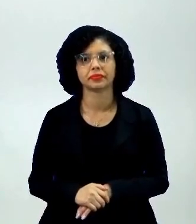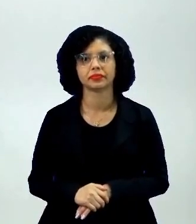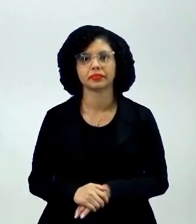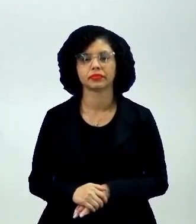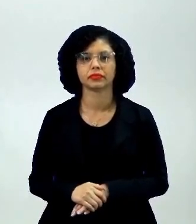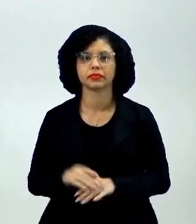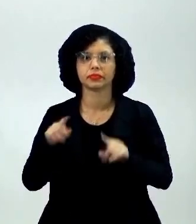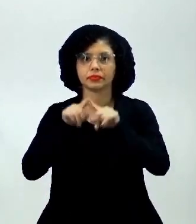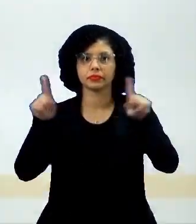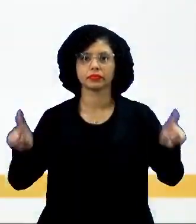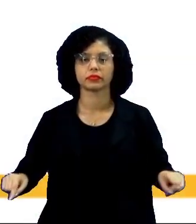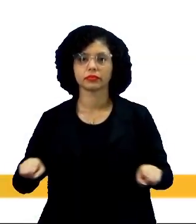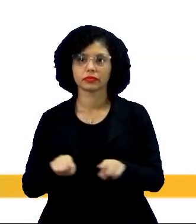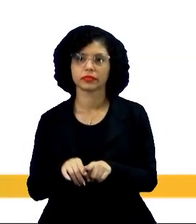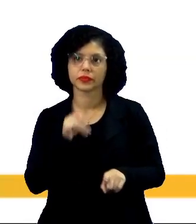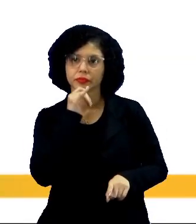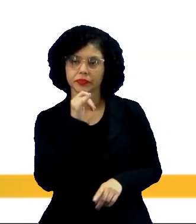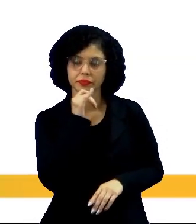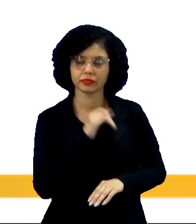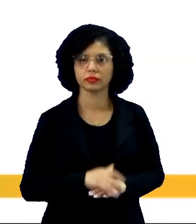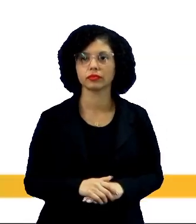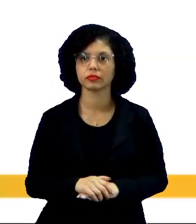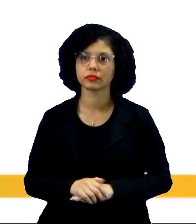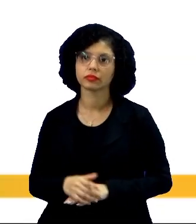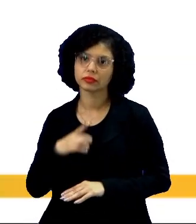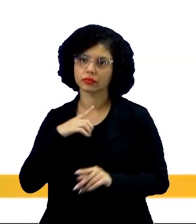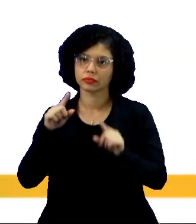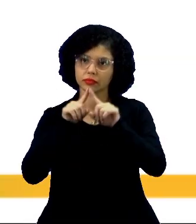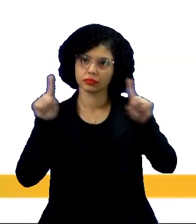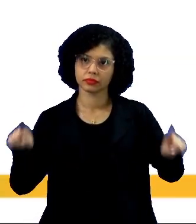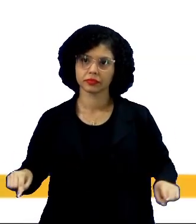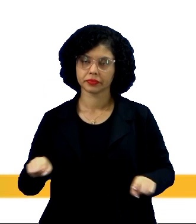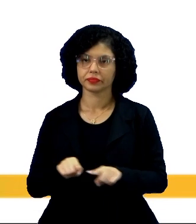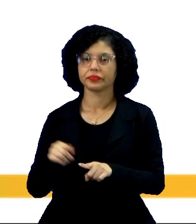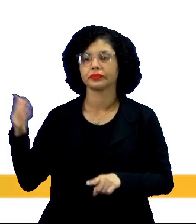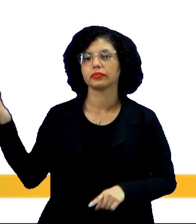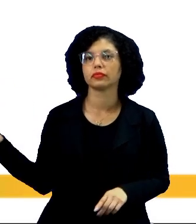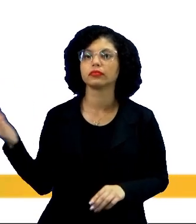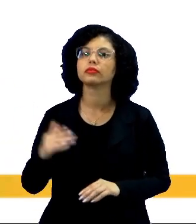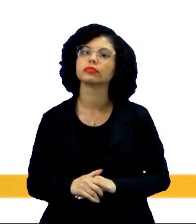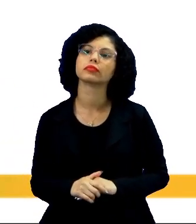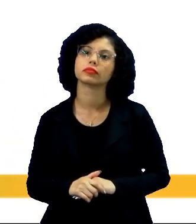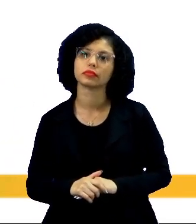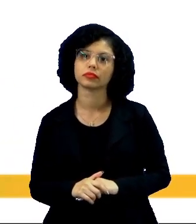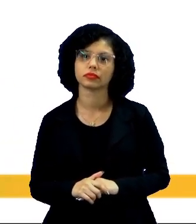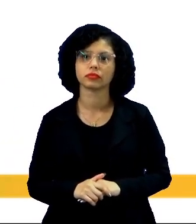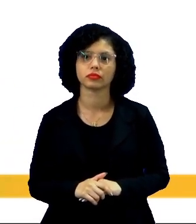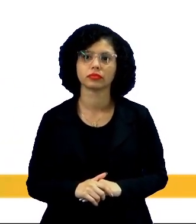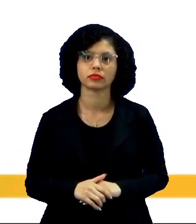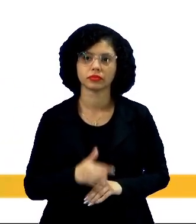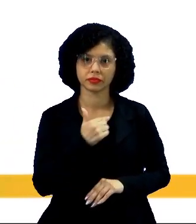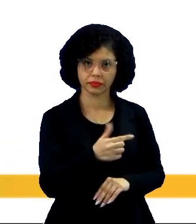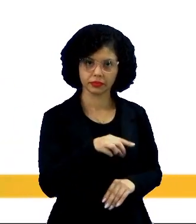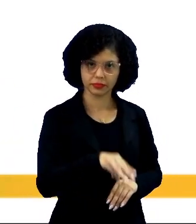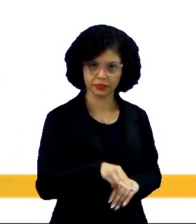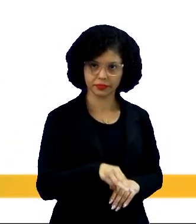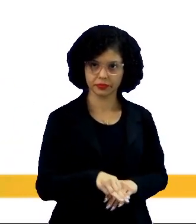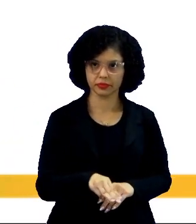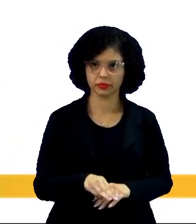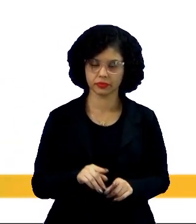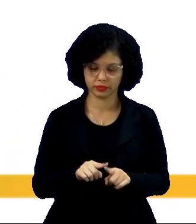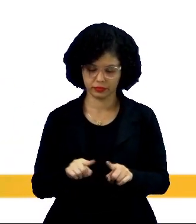esse retângulo. Nós temos esse retângulo aqui, nós temos aqui 2